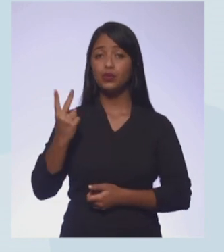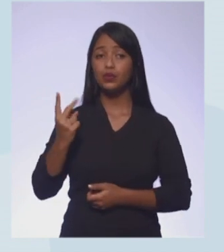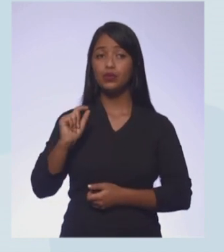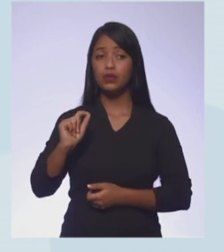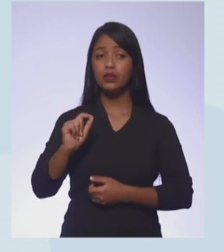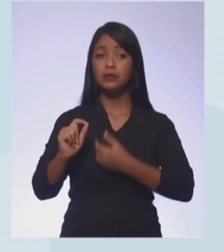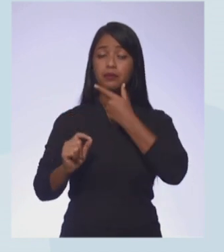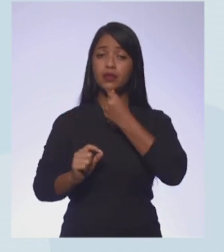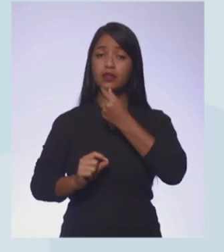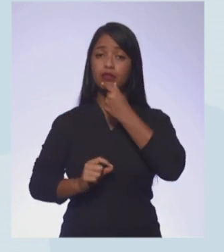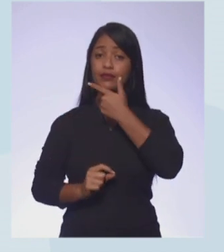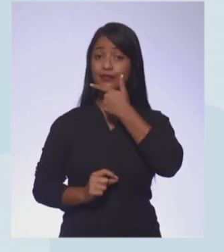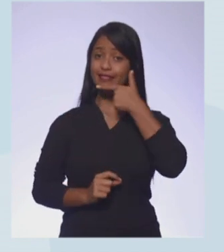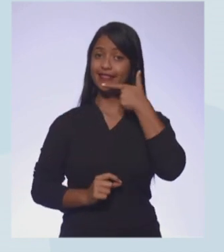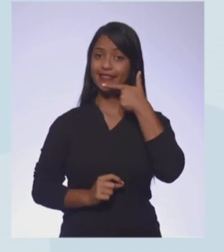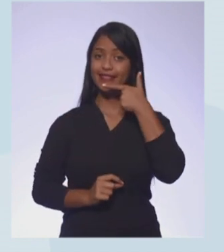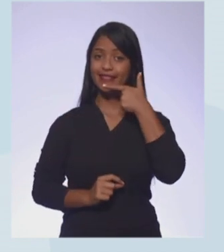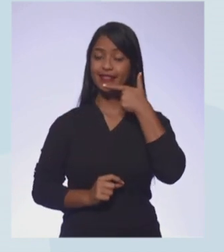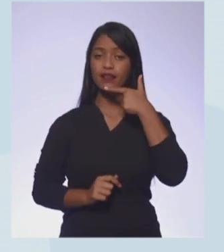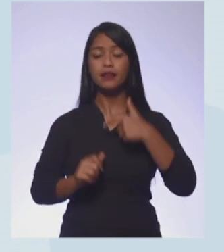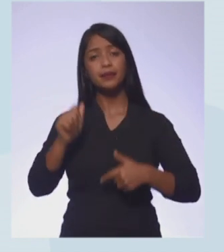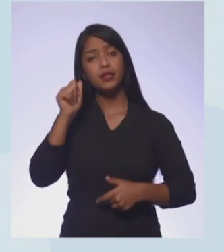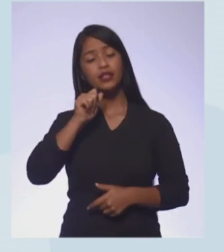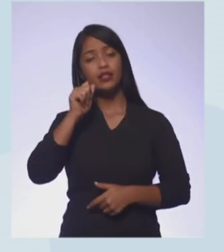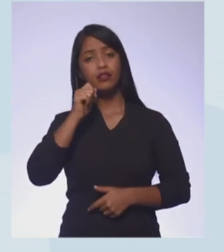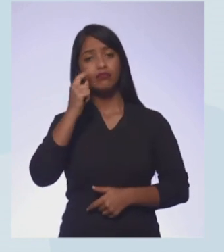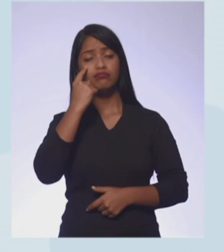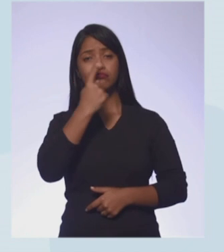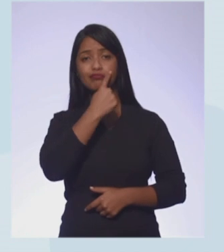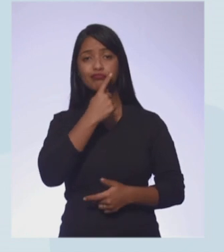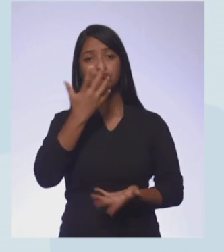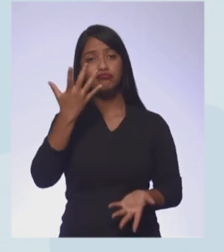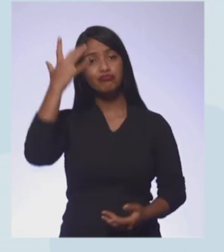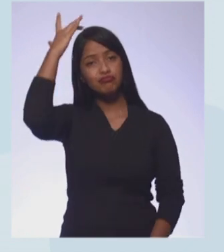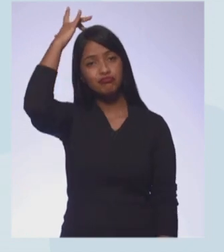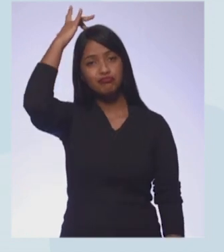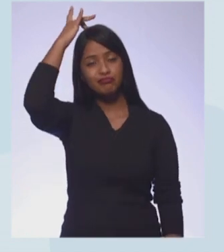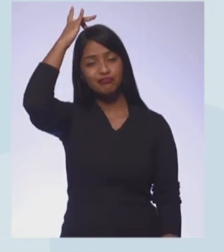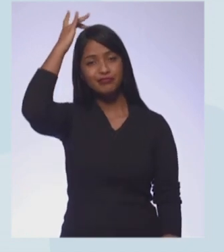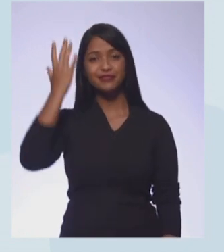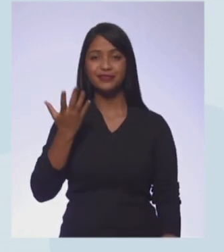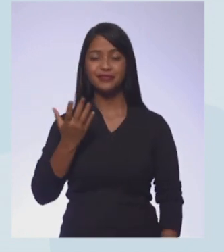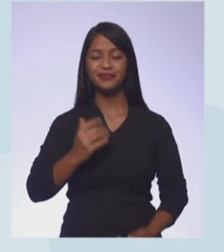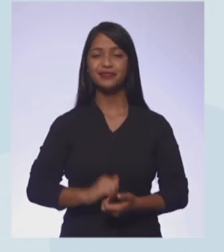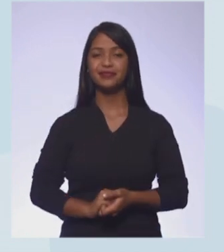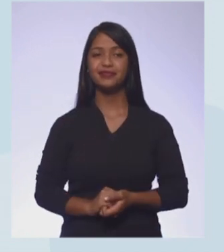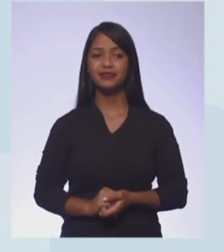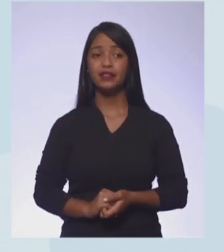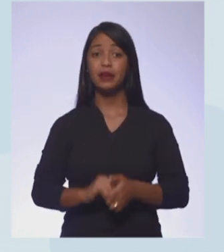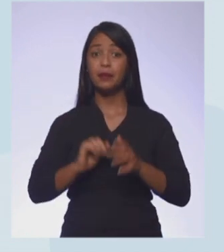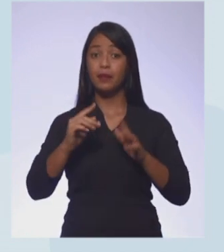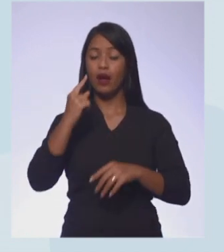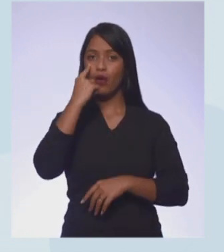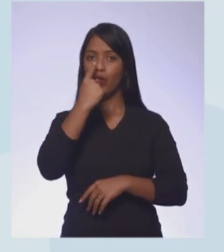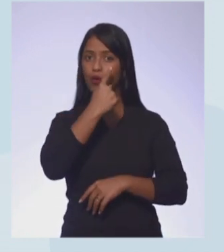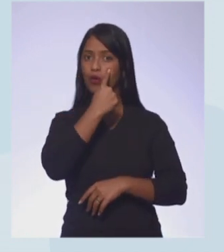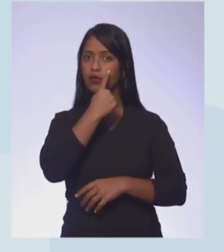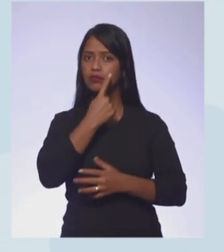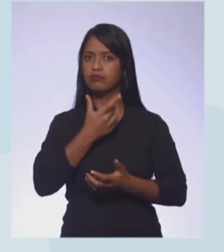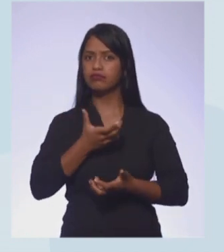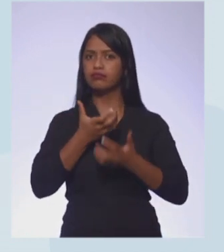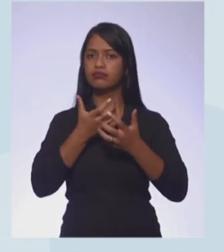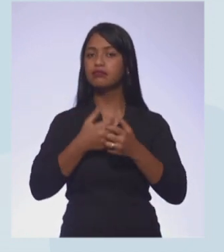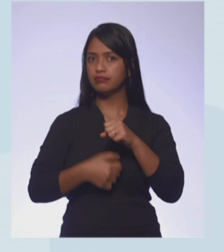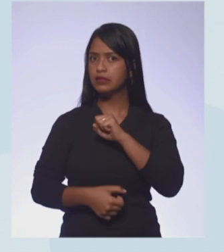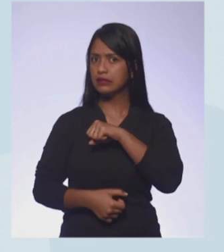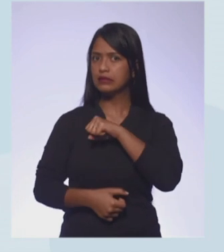até sorrindo. E a menininha está com uma cara tipo, Mas um olhar bem expressivo. Sim. Né, o dela.